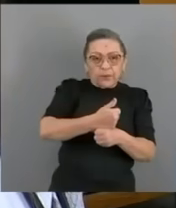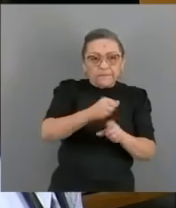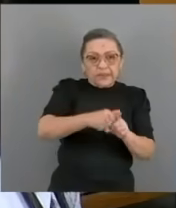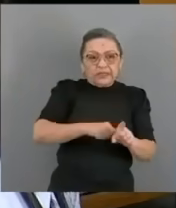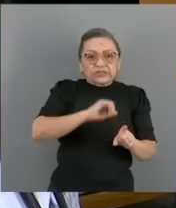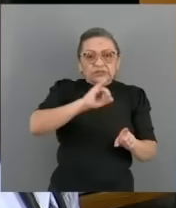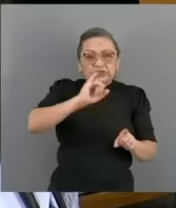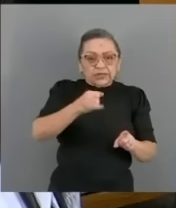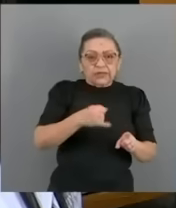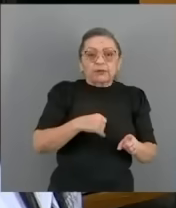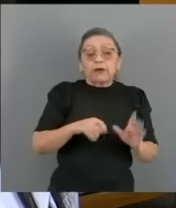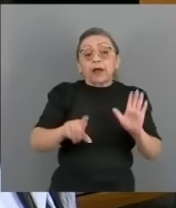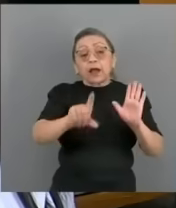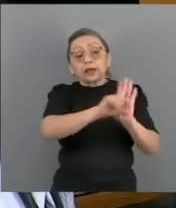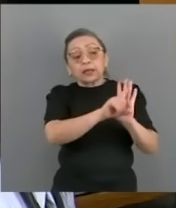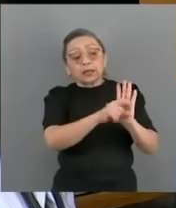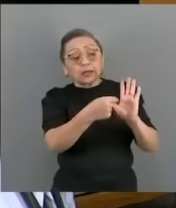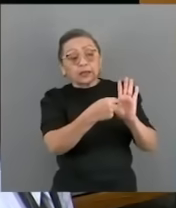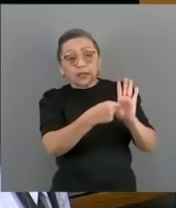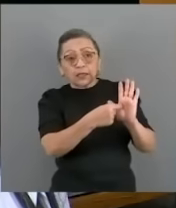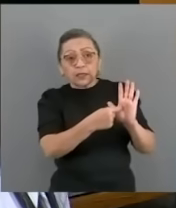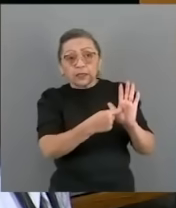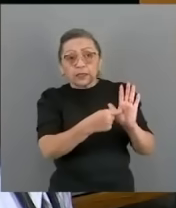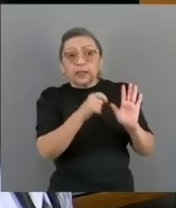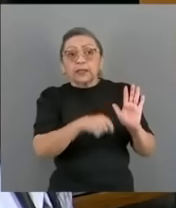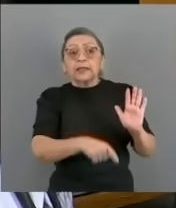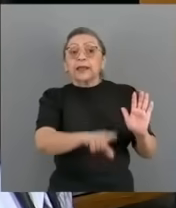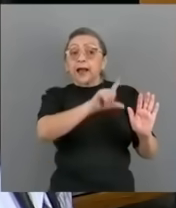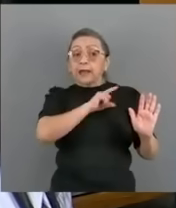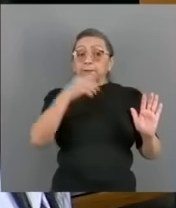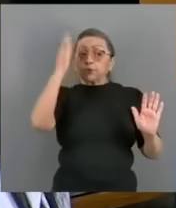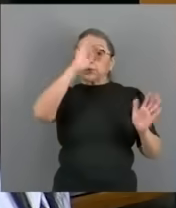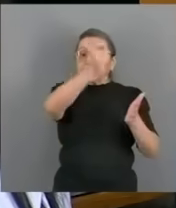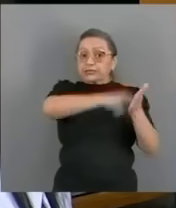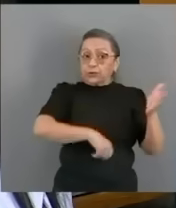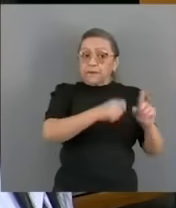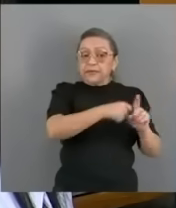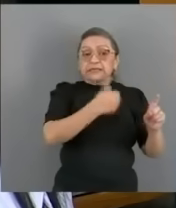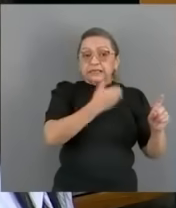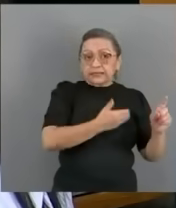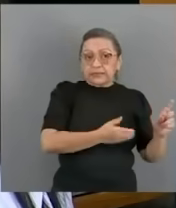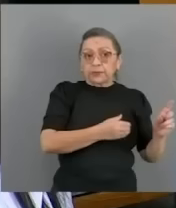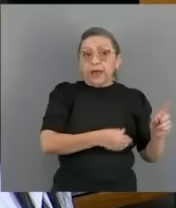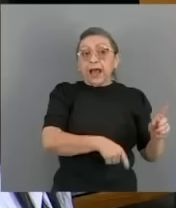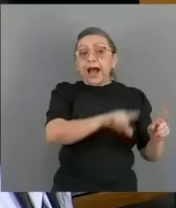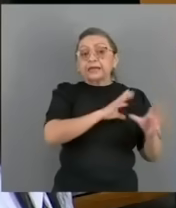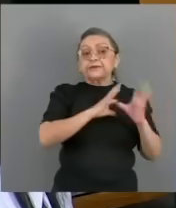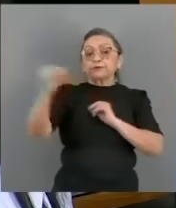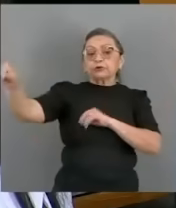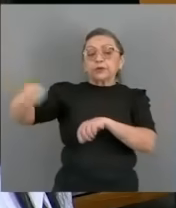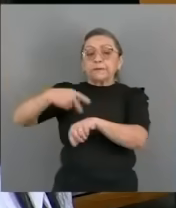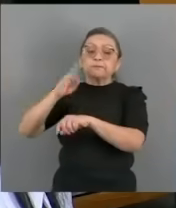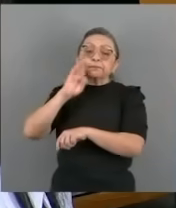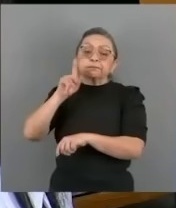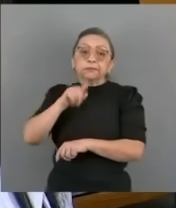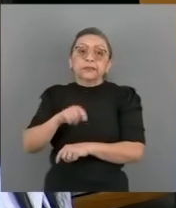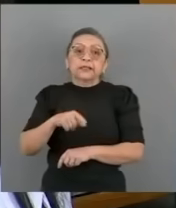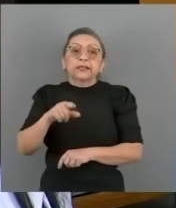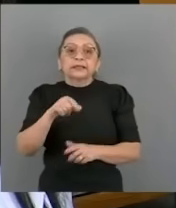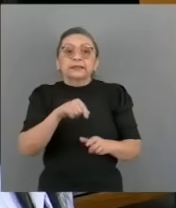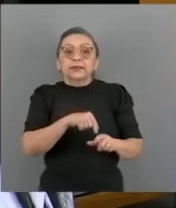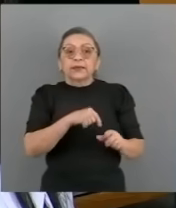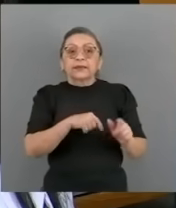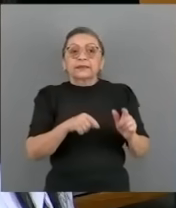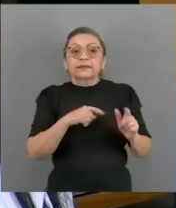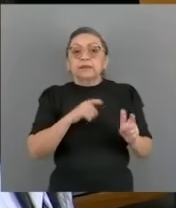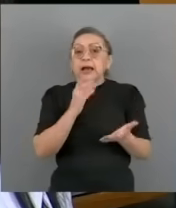vigor, que foi sancionada pelo Bolsonaro em dezembro, antes de fugir para os Estados Unidos, havia